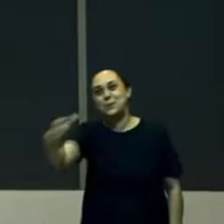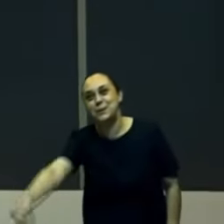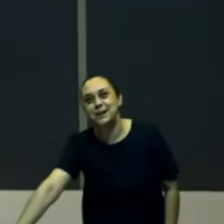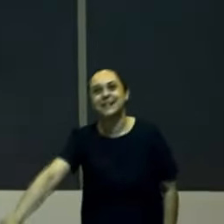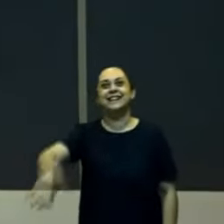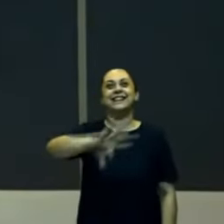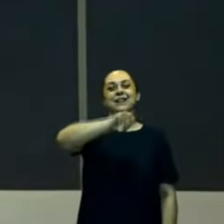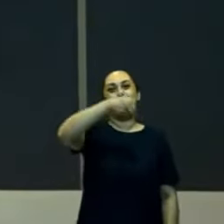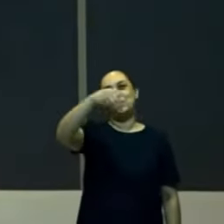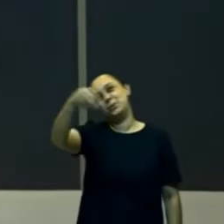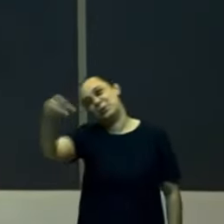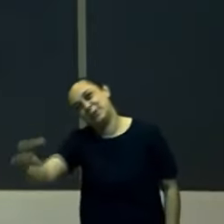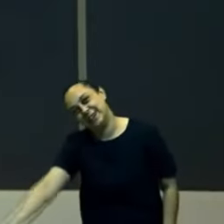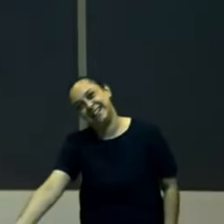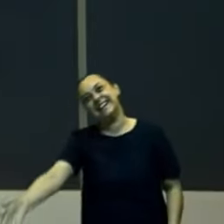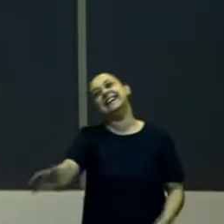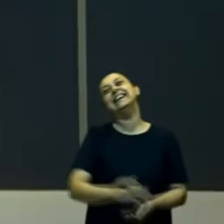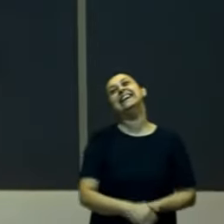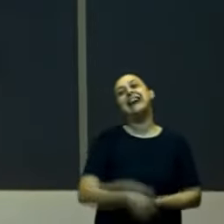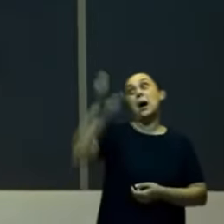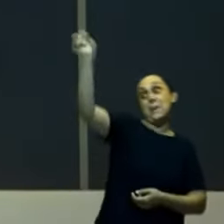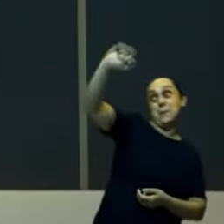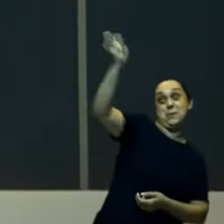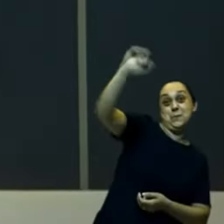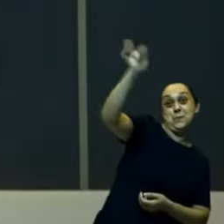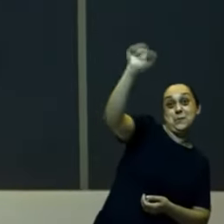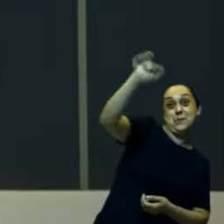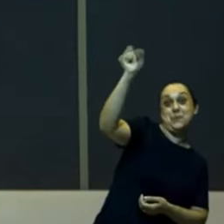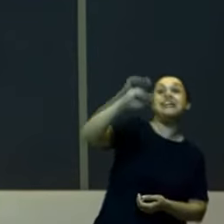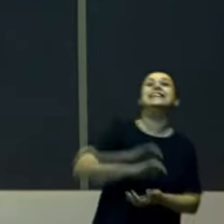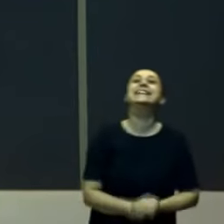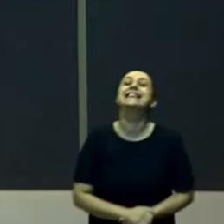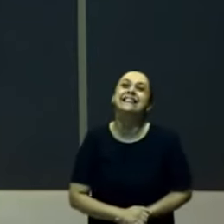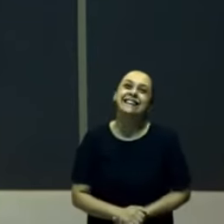Está dando para soltar pipa na igreja, irmão. Era aí para mim não me perder.